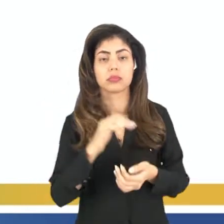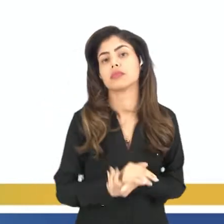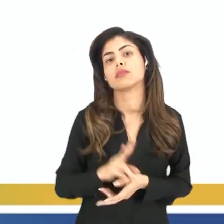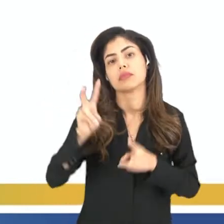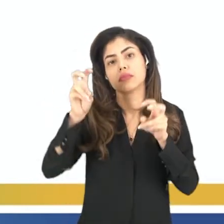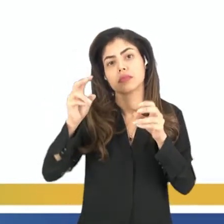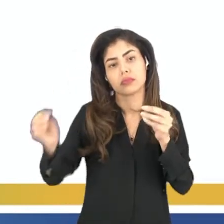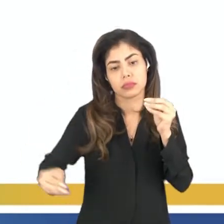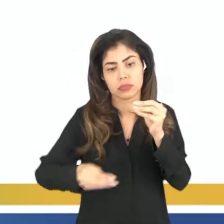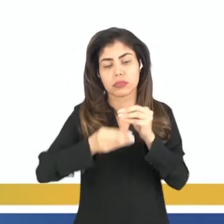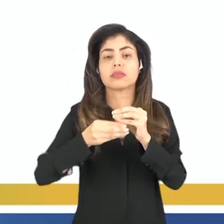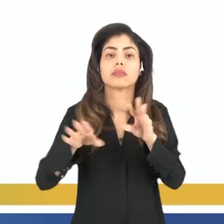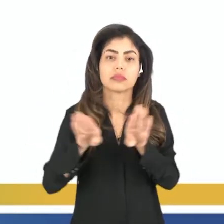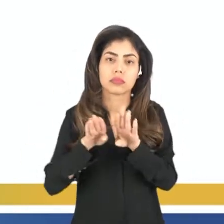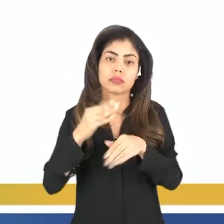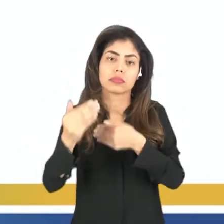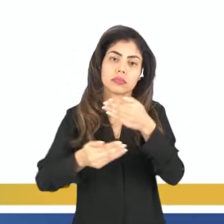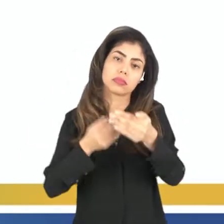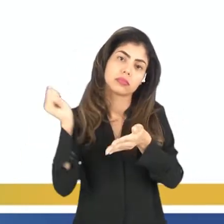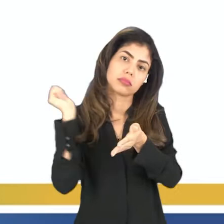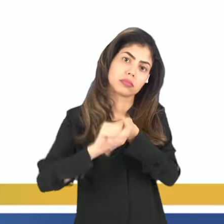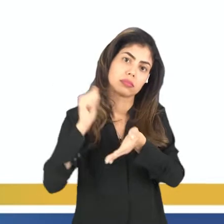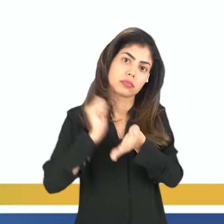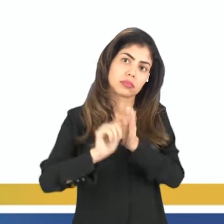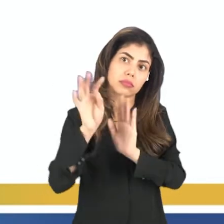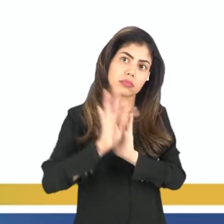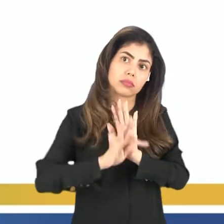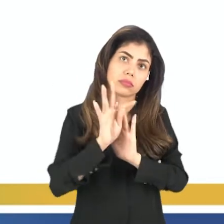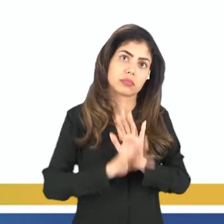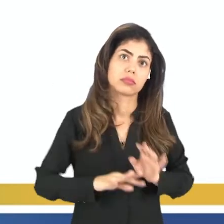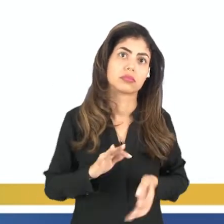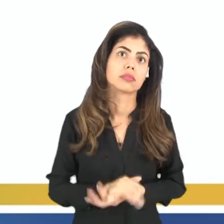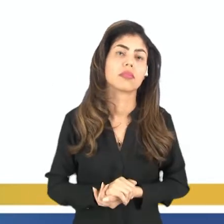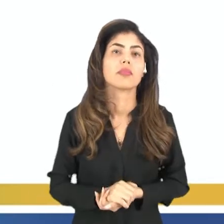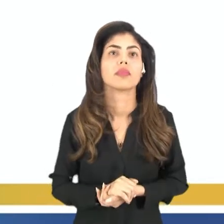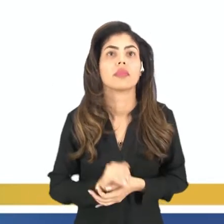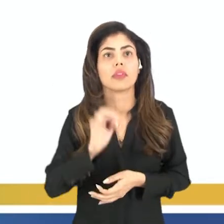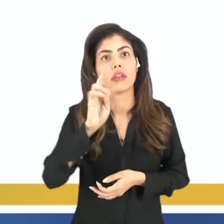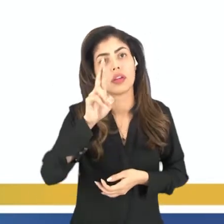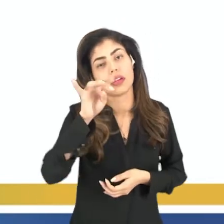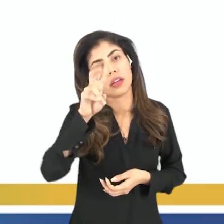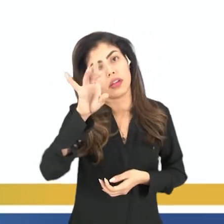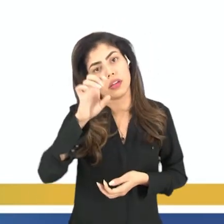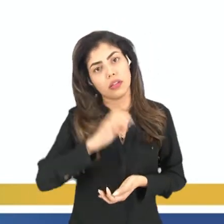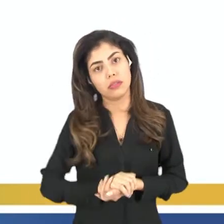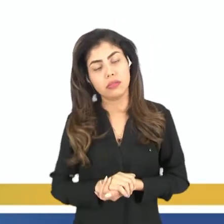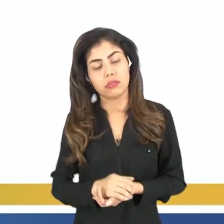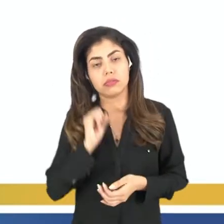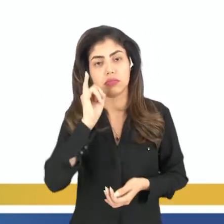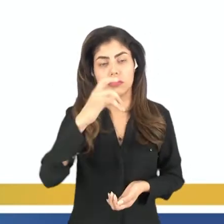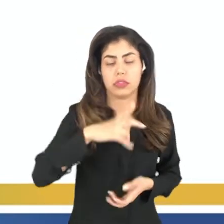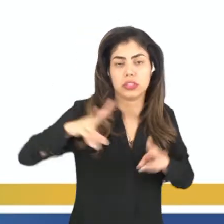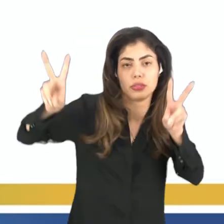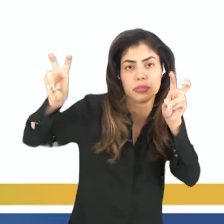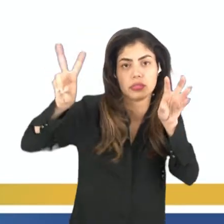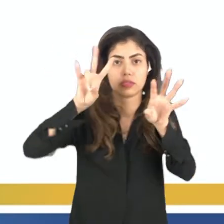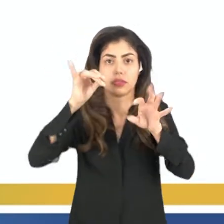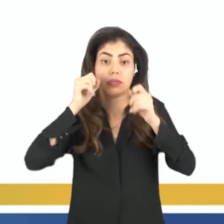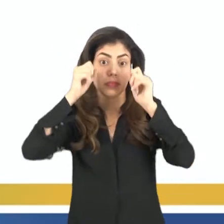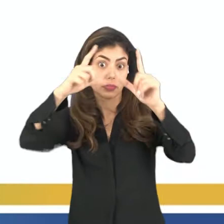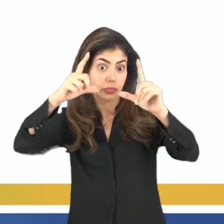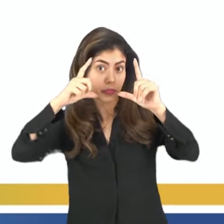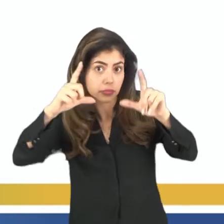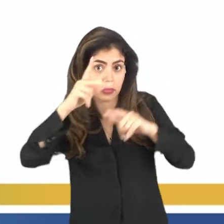título faz referência com o assunto relacionado aí no texto, né? Atratividade, né? Se esse título aí vai chamar